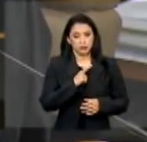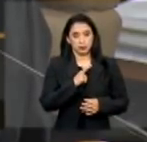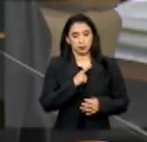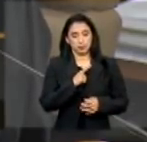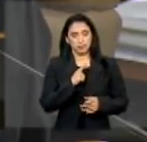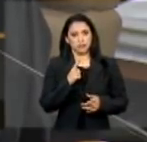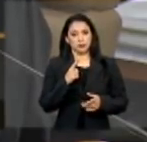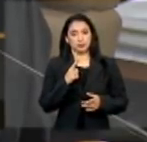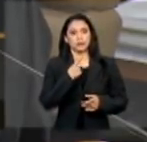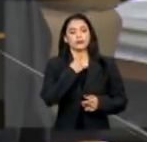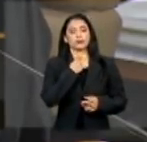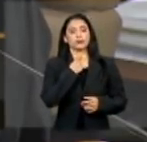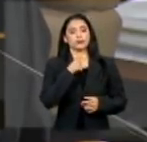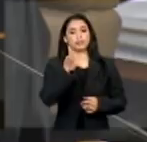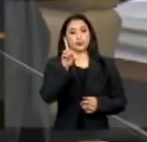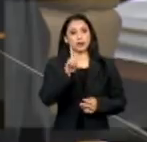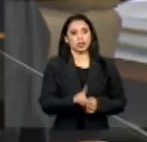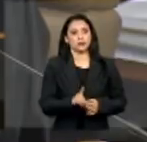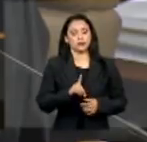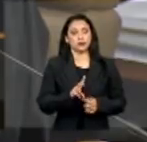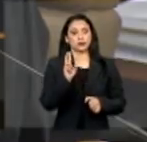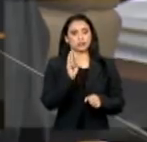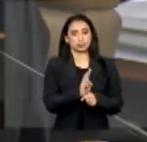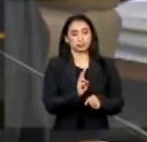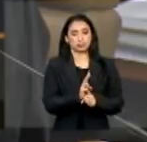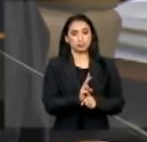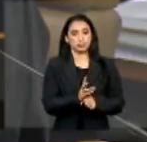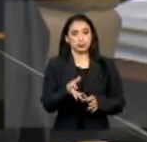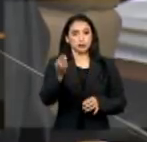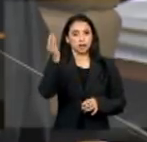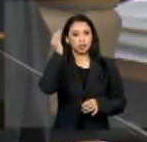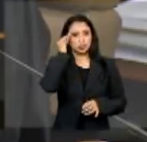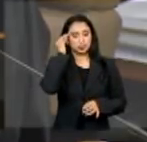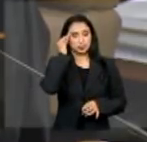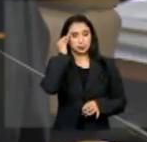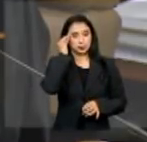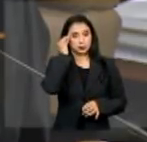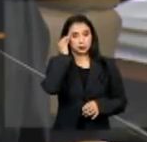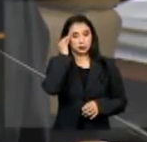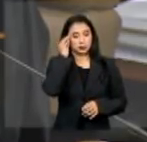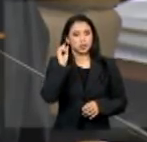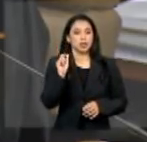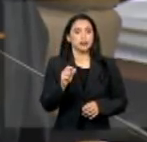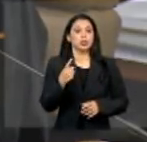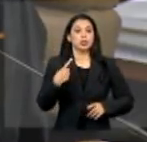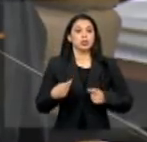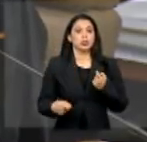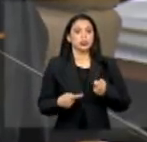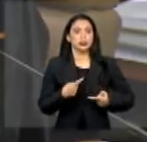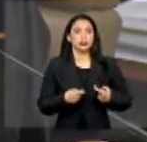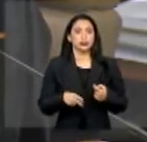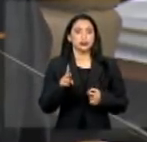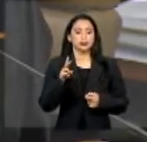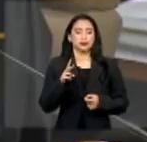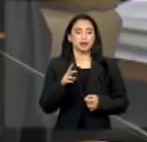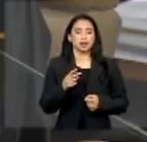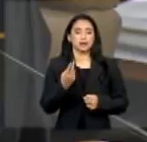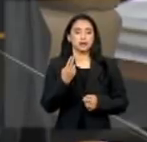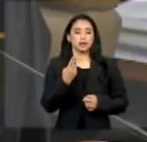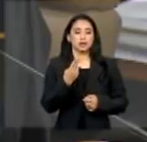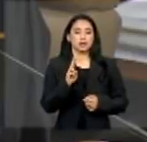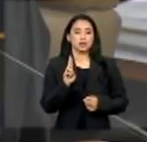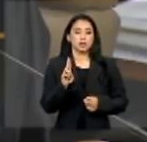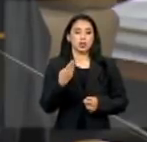do exercício direito de defesa entendo que a essência do debate no habeas corpus